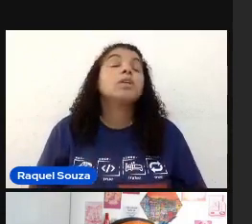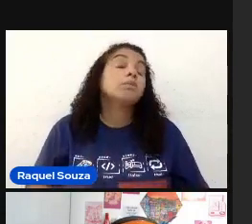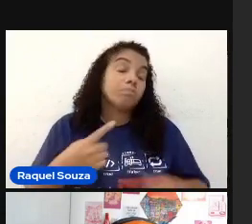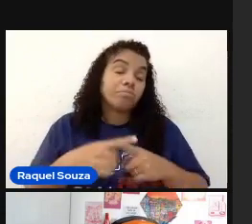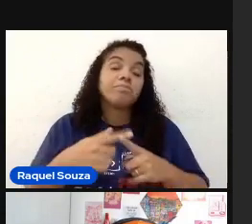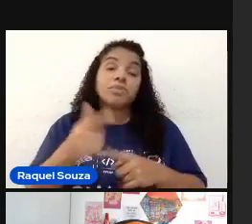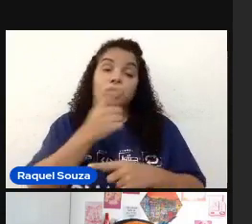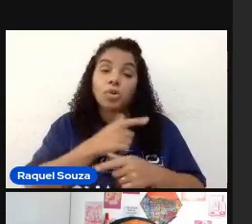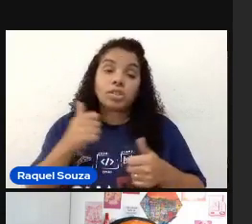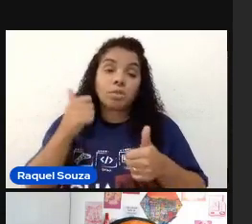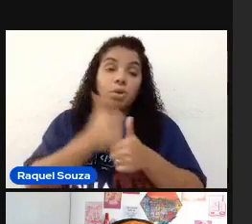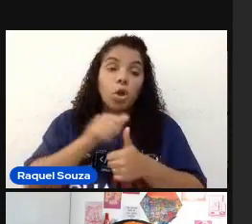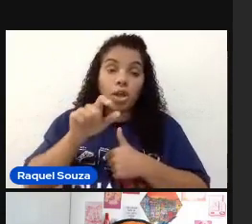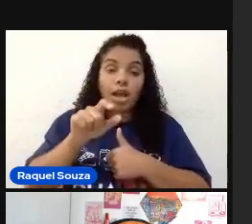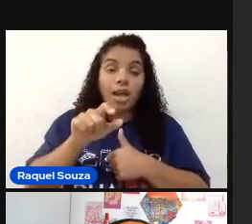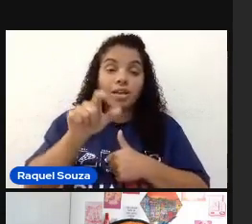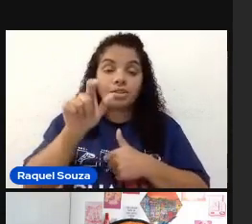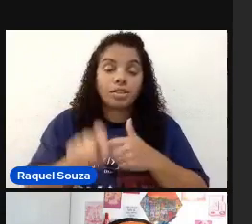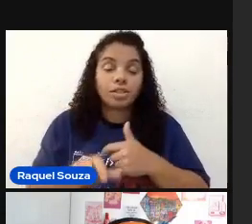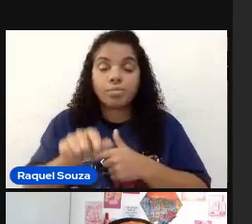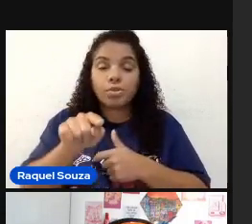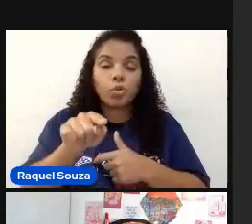no lugar dessa pessoa que vai utilizar.